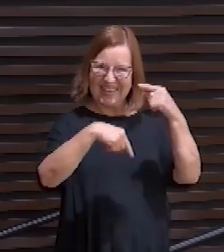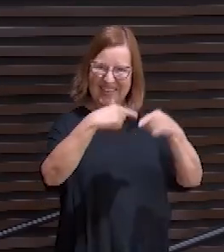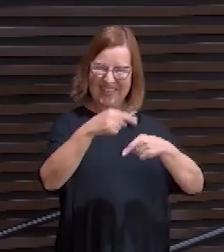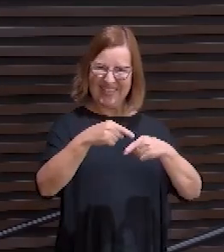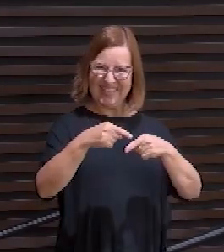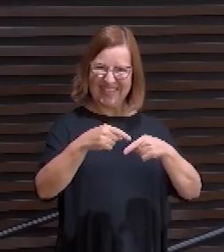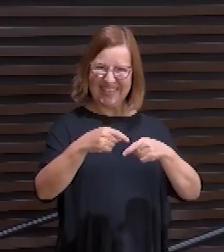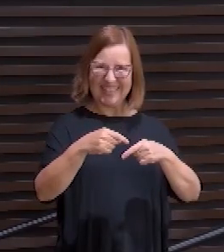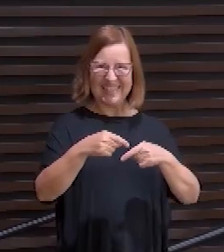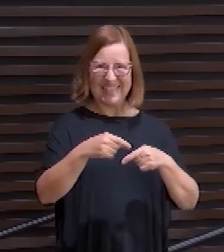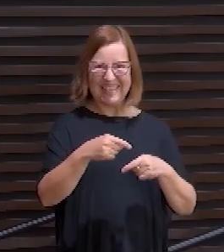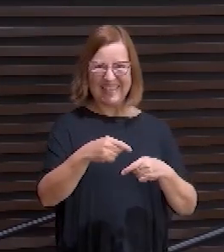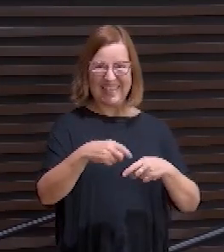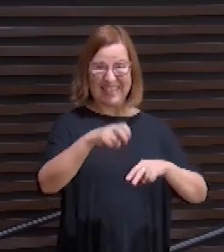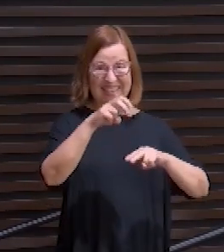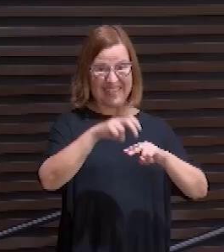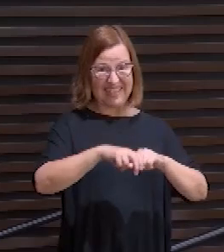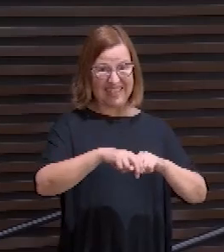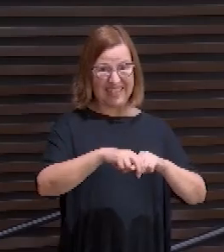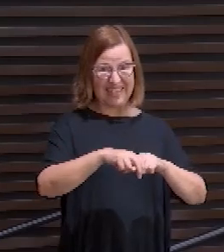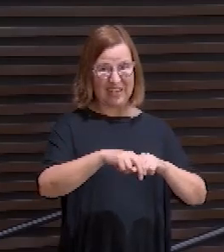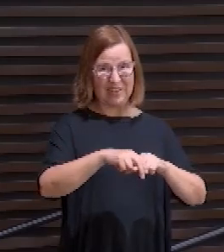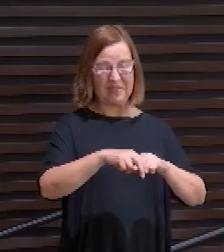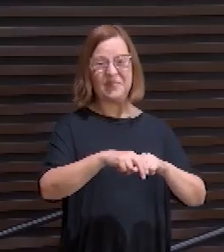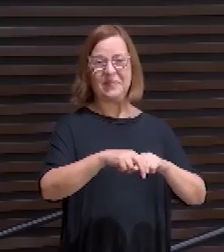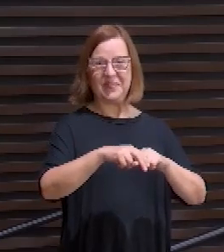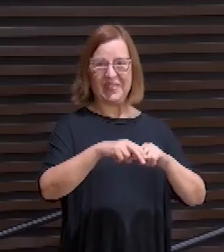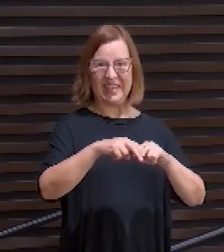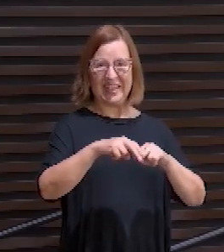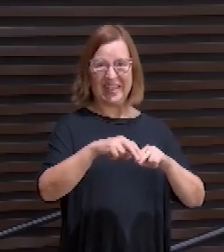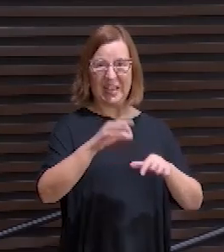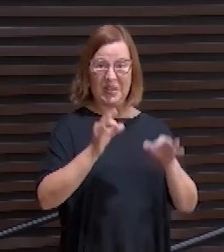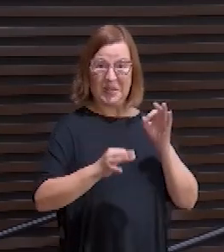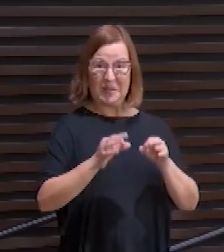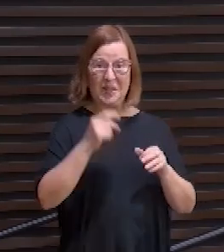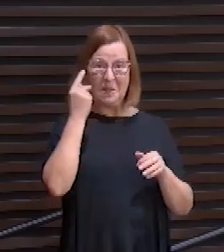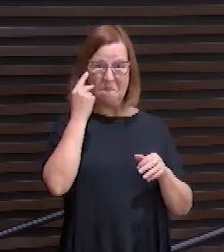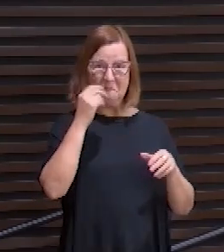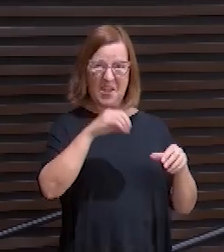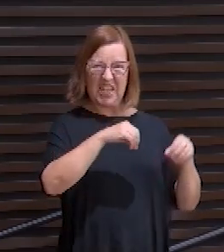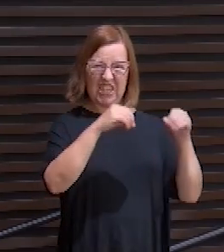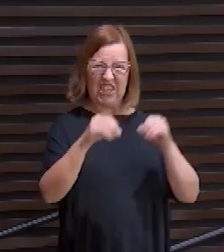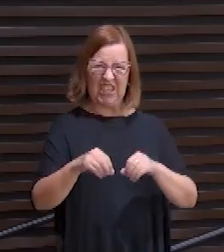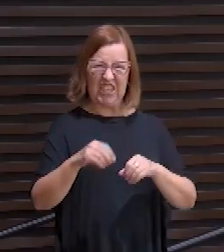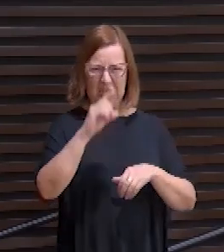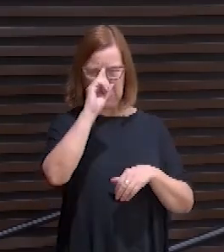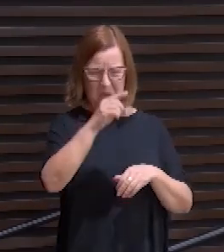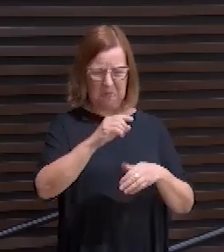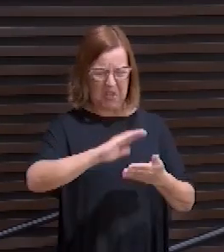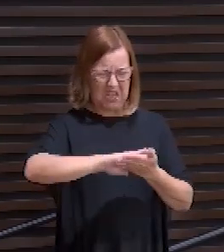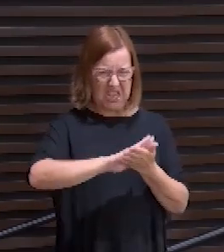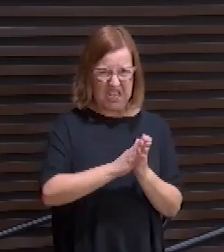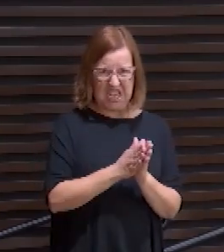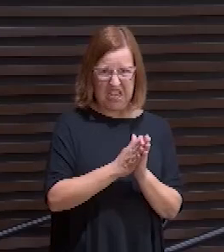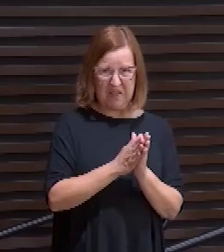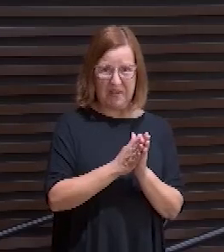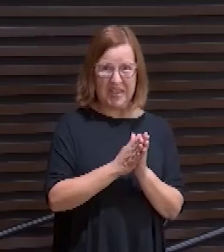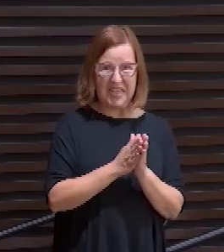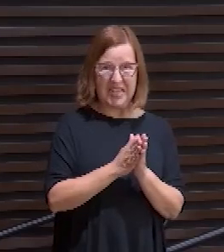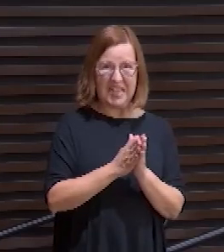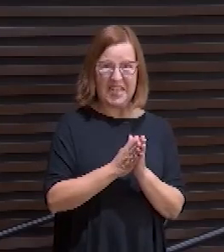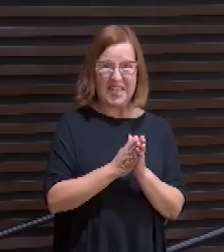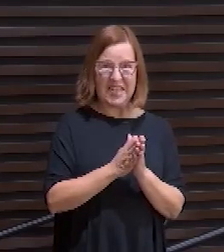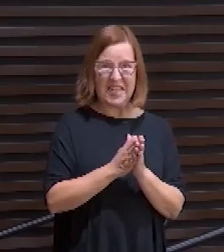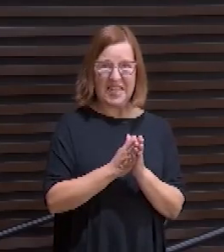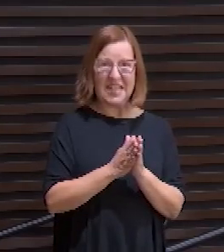se assentará ao tribunal para lhe tirar o domínio, para o destruir e o consumir até o